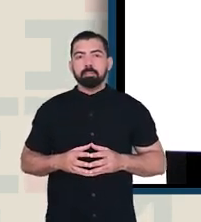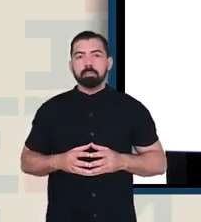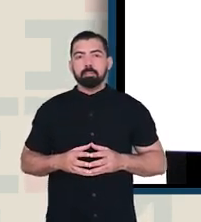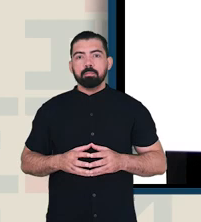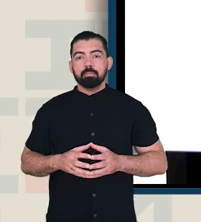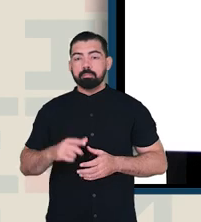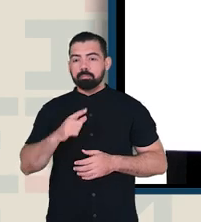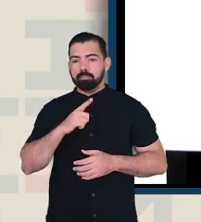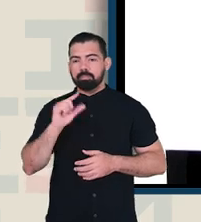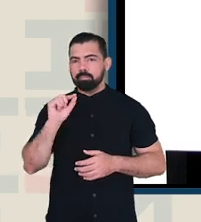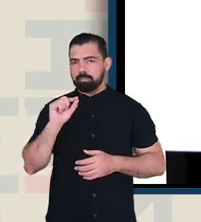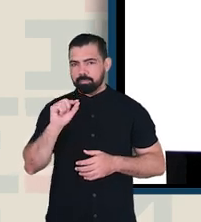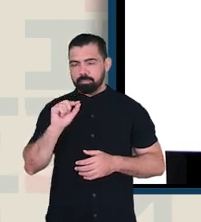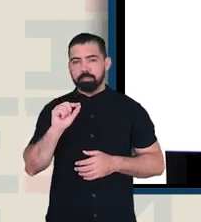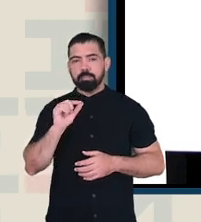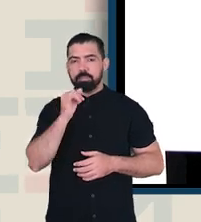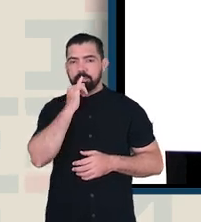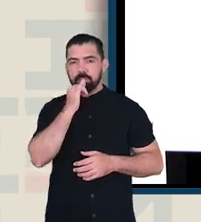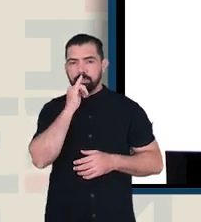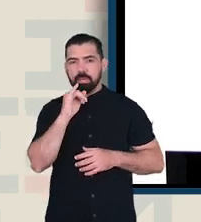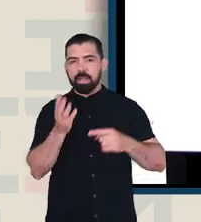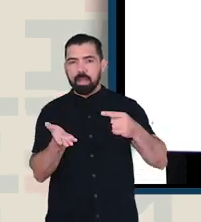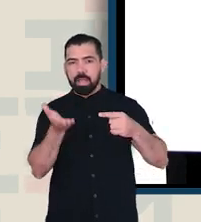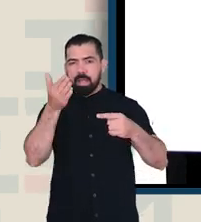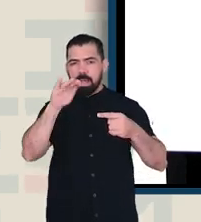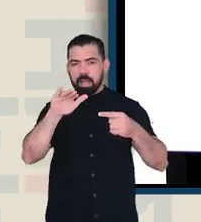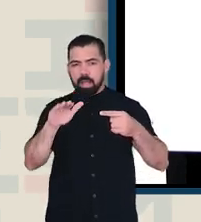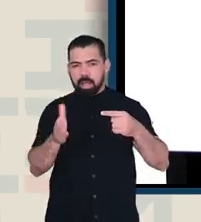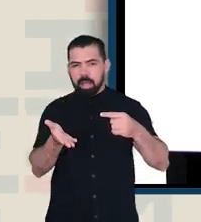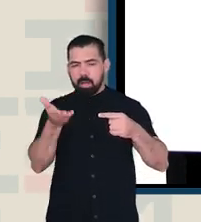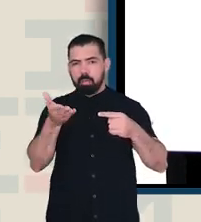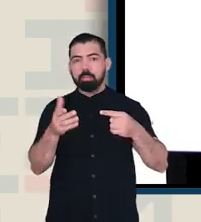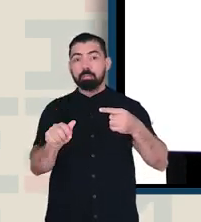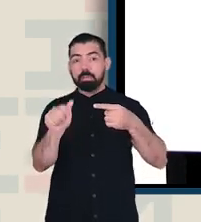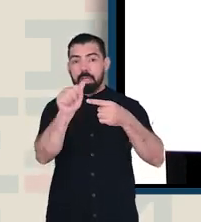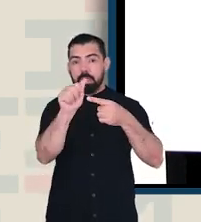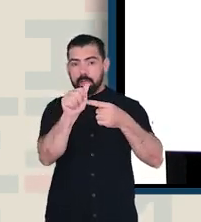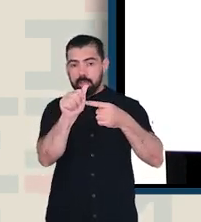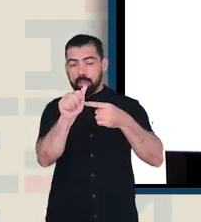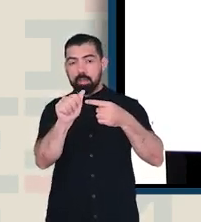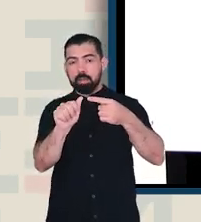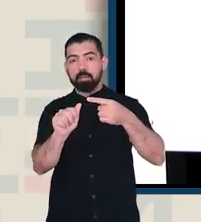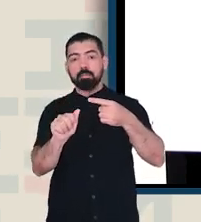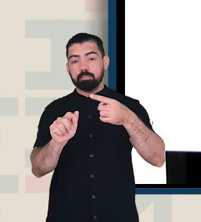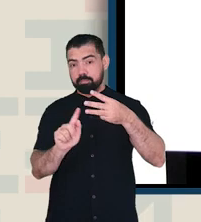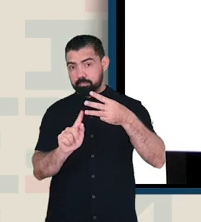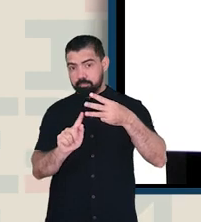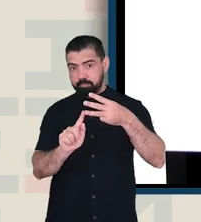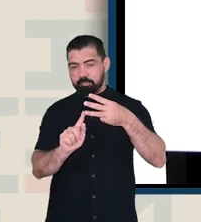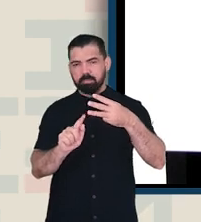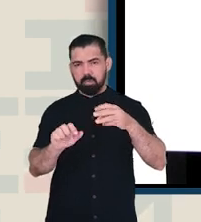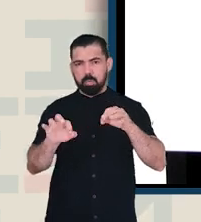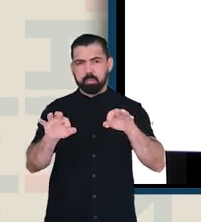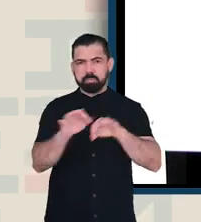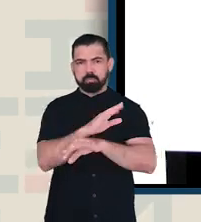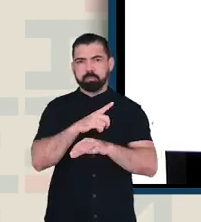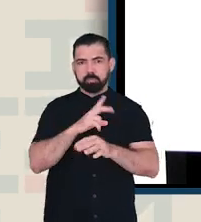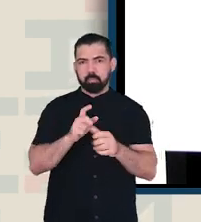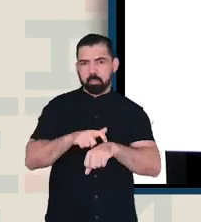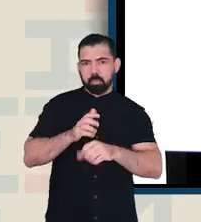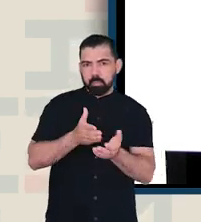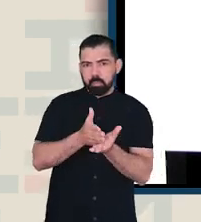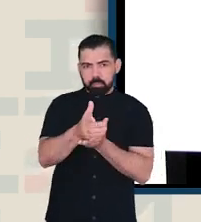o espaço das alturas do grave agudo me parece que está bastante cheio o tempo